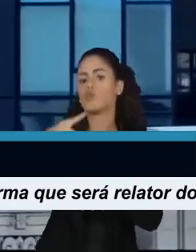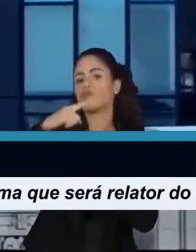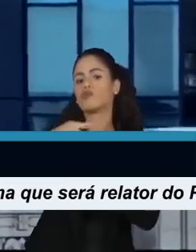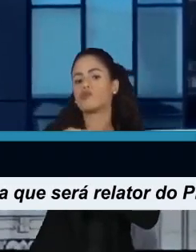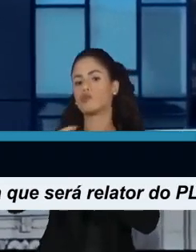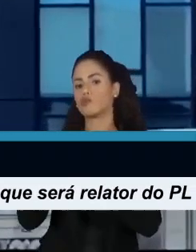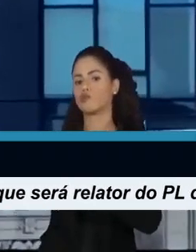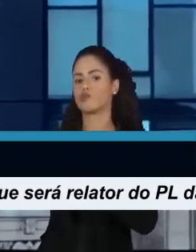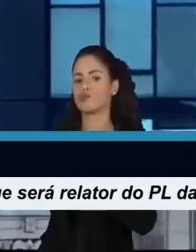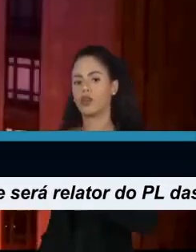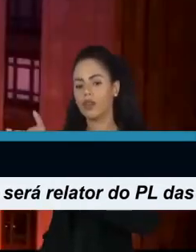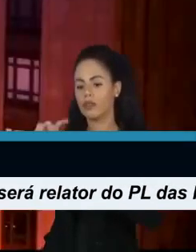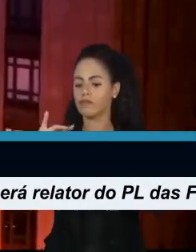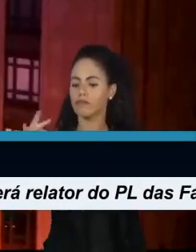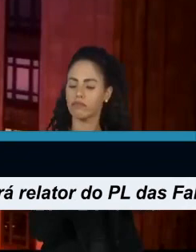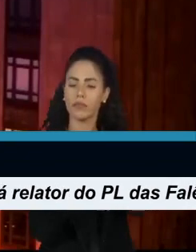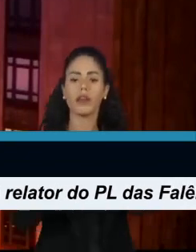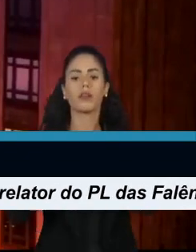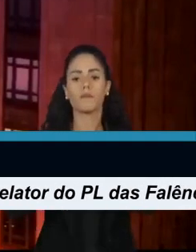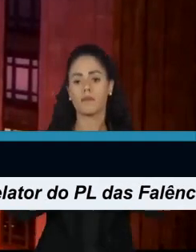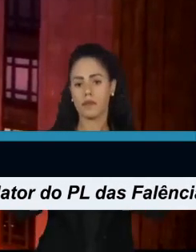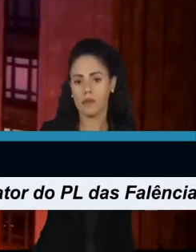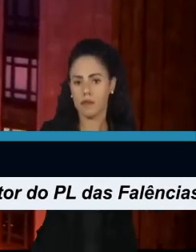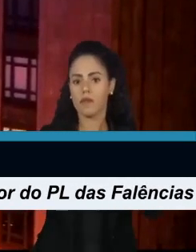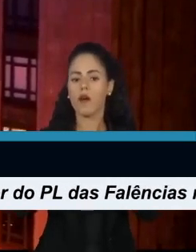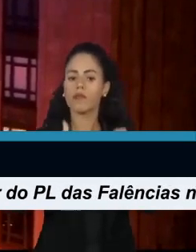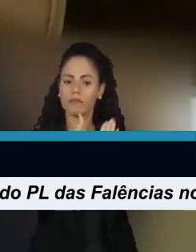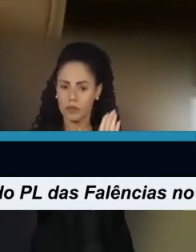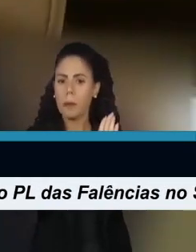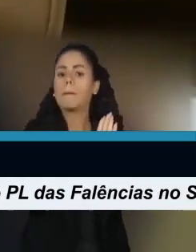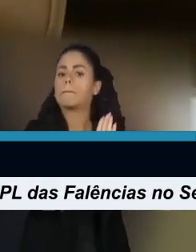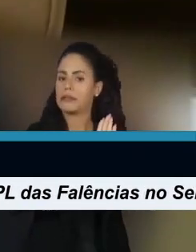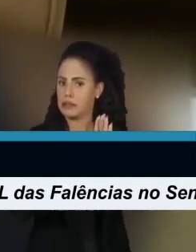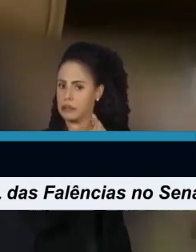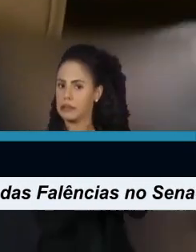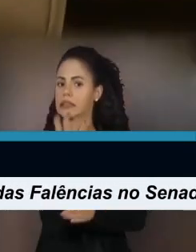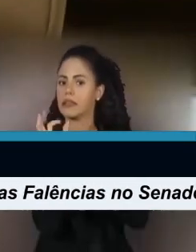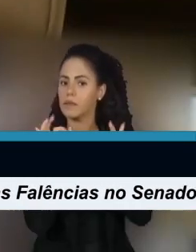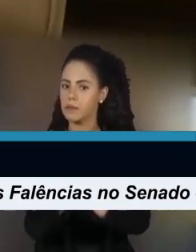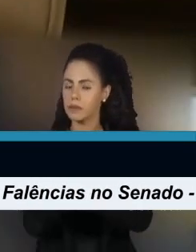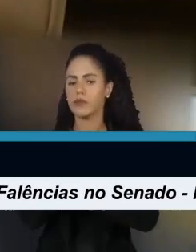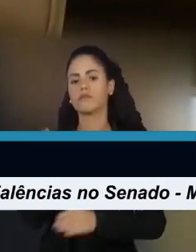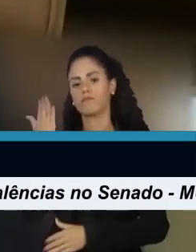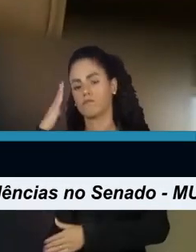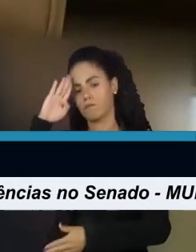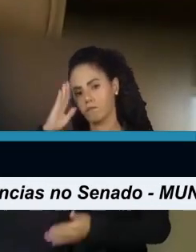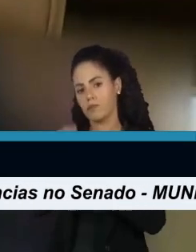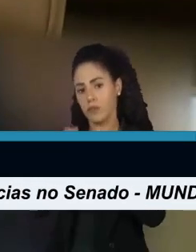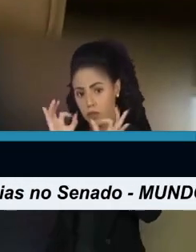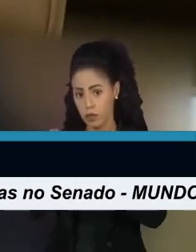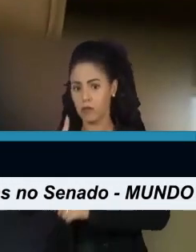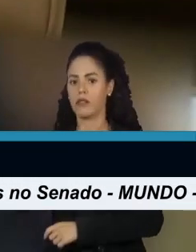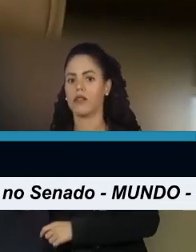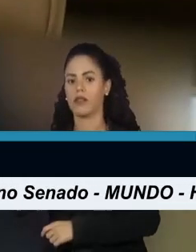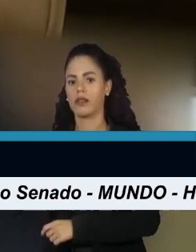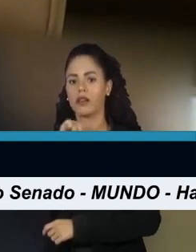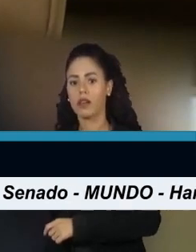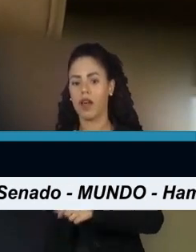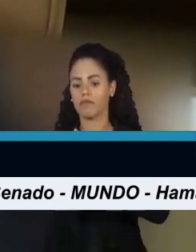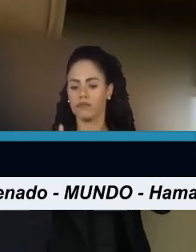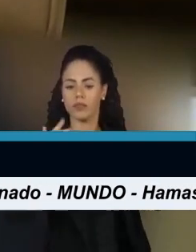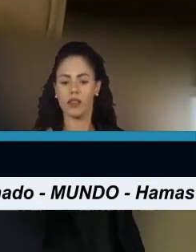negócio das plataformas sociais e defenderam uma regulamentação. Acredito que as manifestações veiculadas na rede